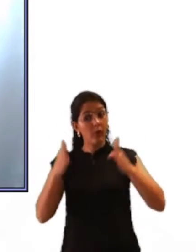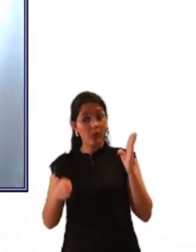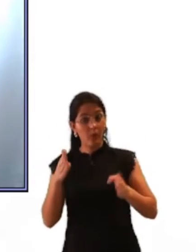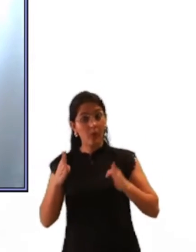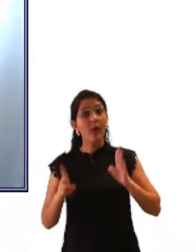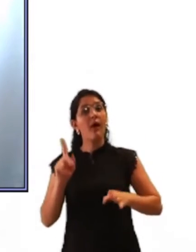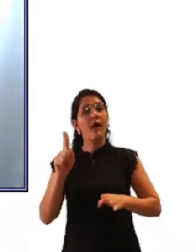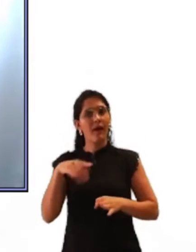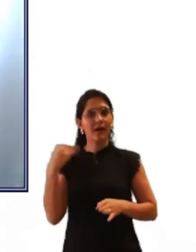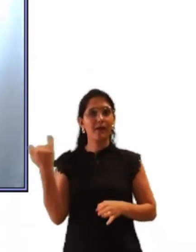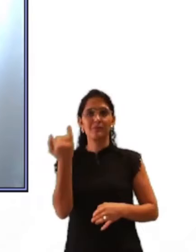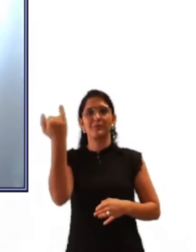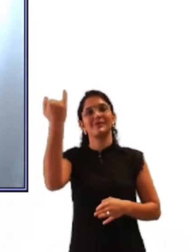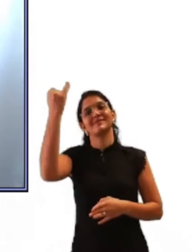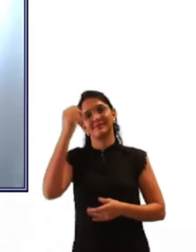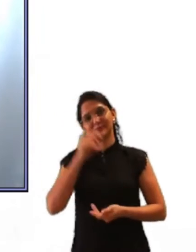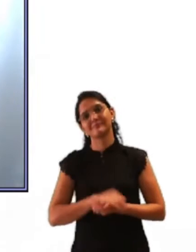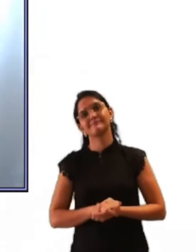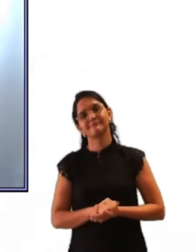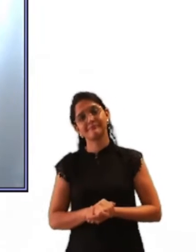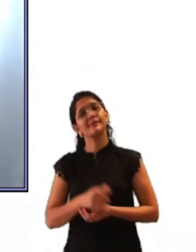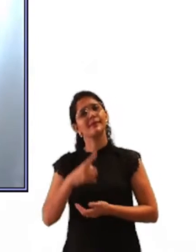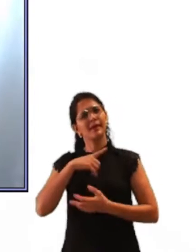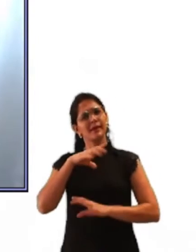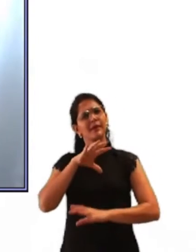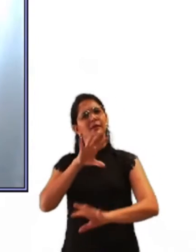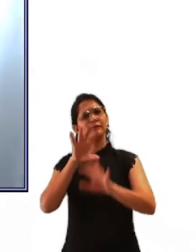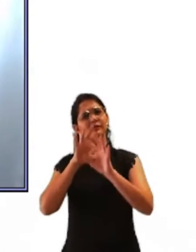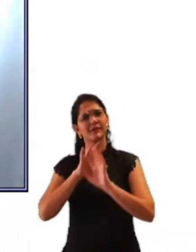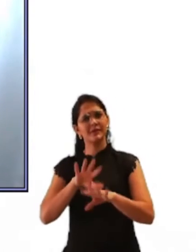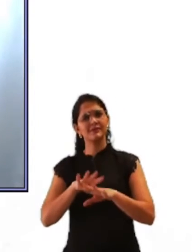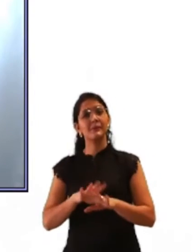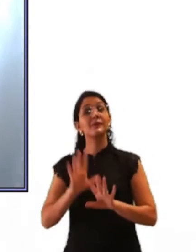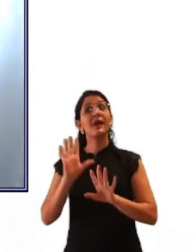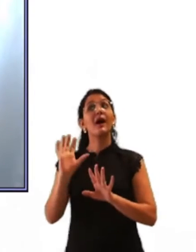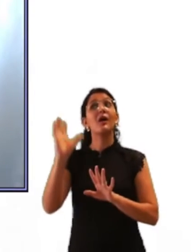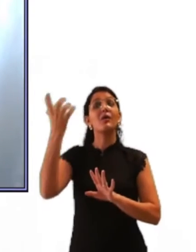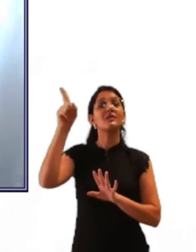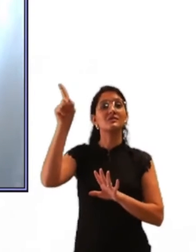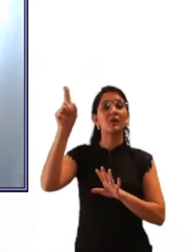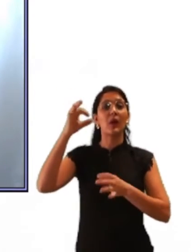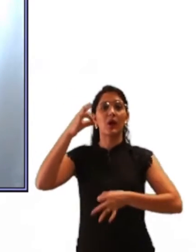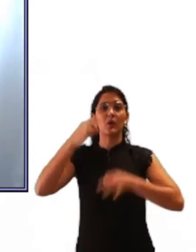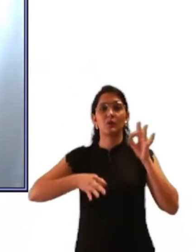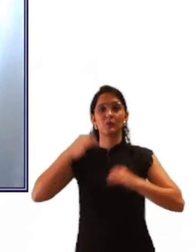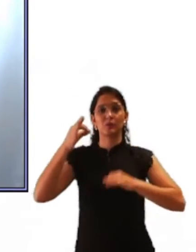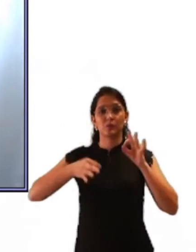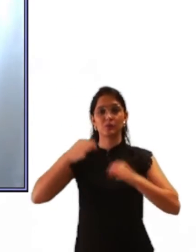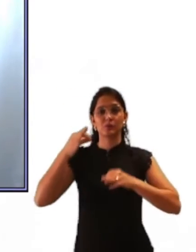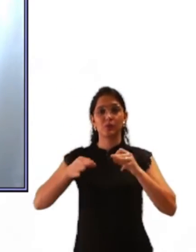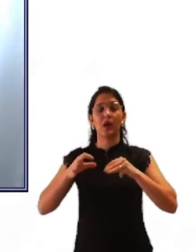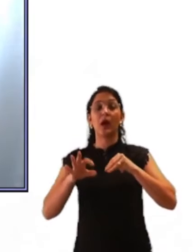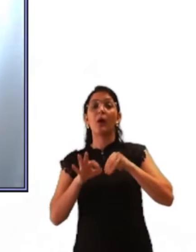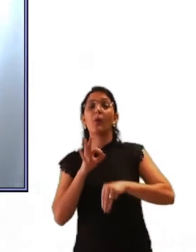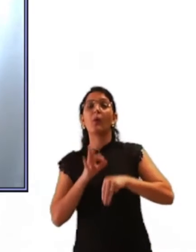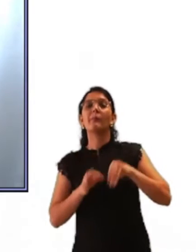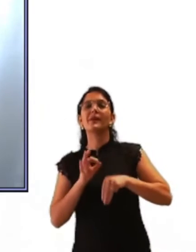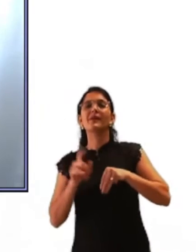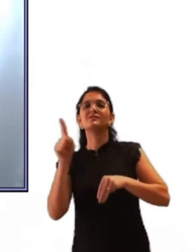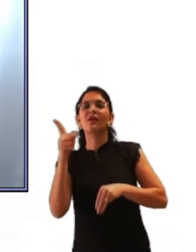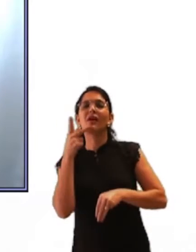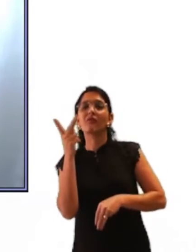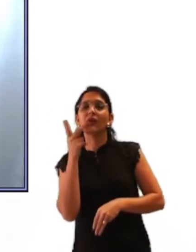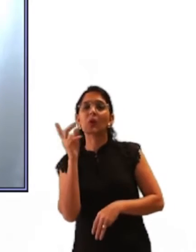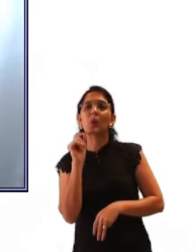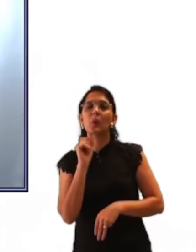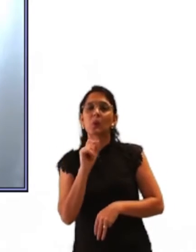influencia na recuperação. Tanto é assim que teve um julgado do STJ, que o ministro Schietti, ele falou o seguinte,